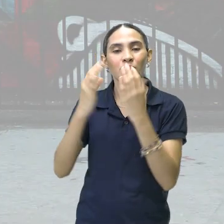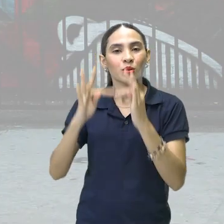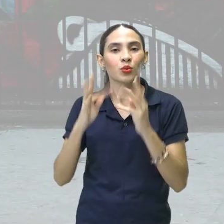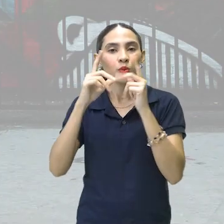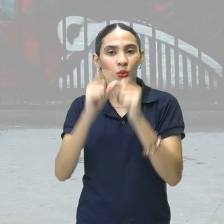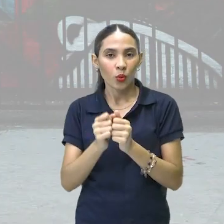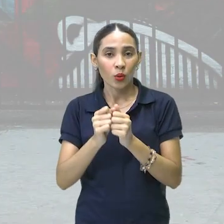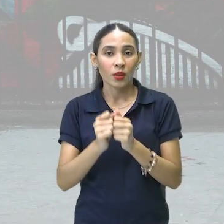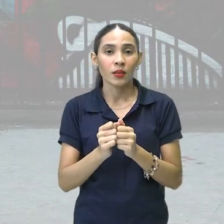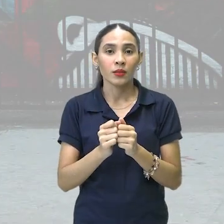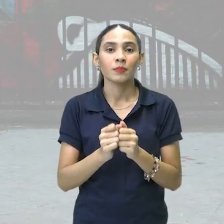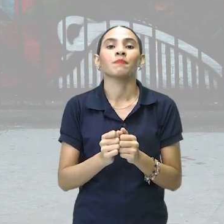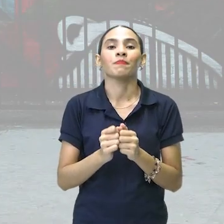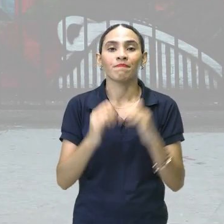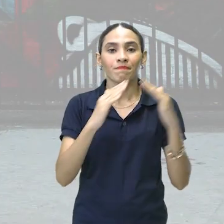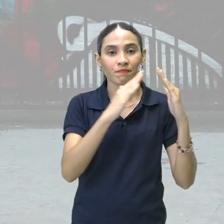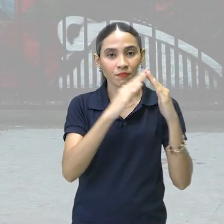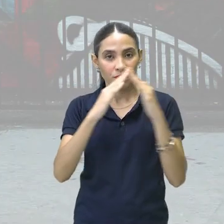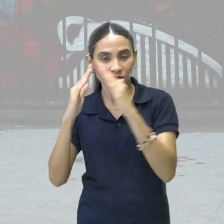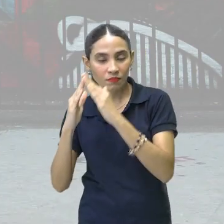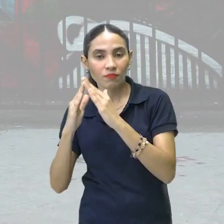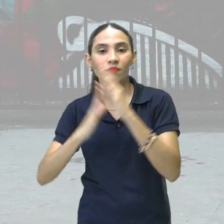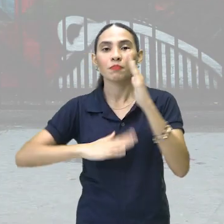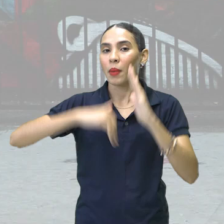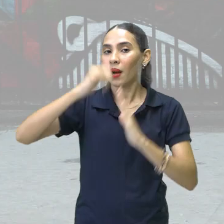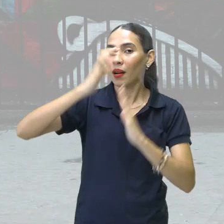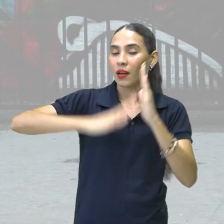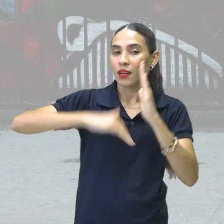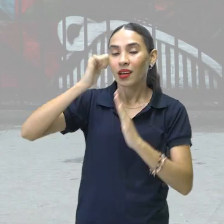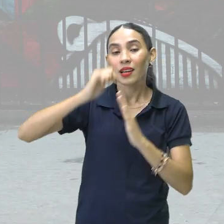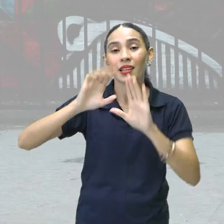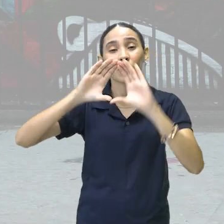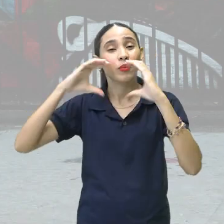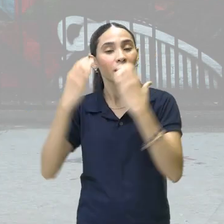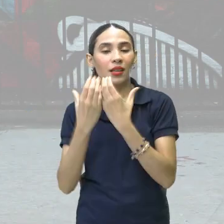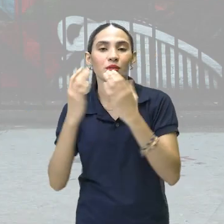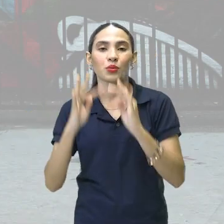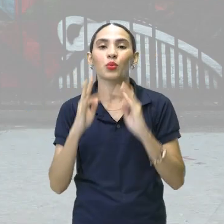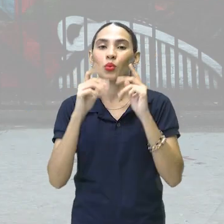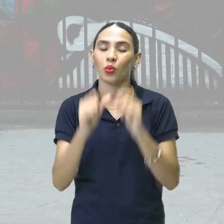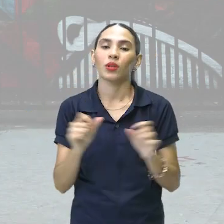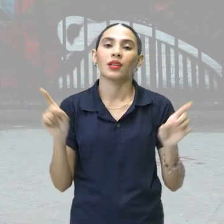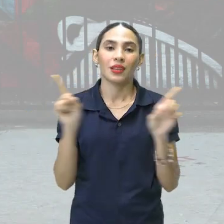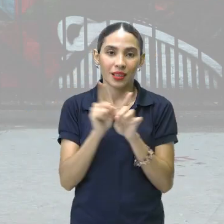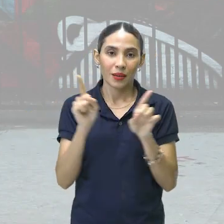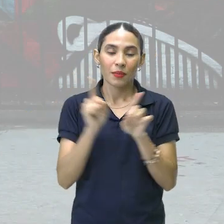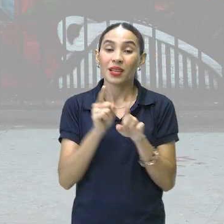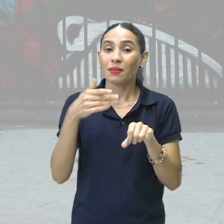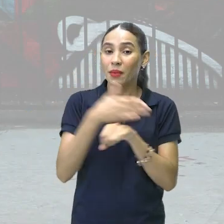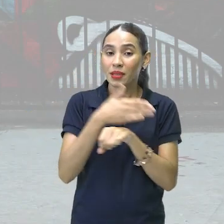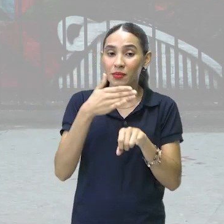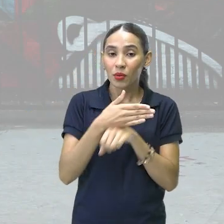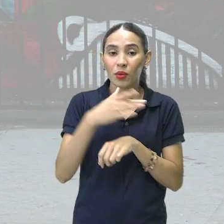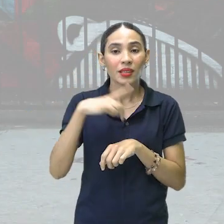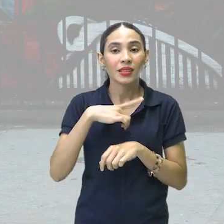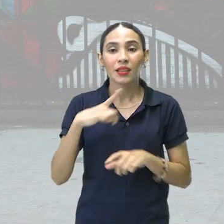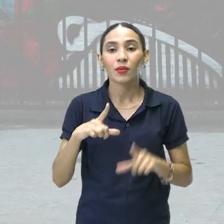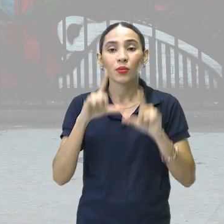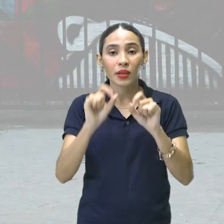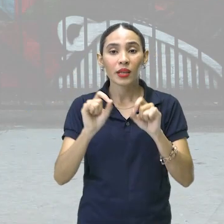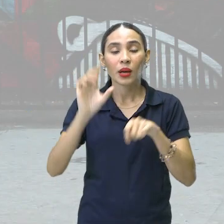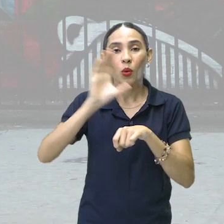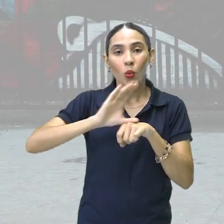comunidade toda, foram 50 casas que foram pintadas e a comunidade toda participou. E houve o